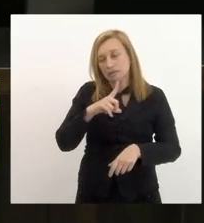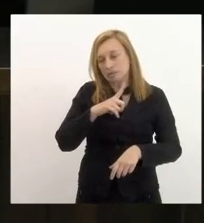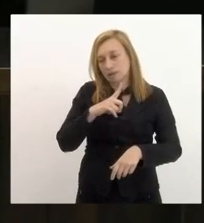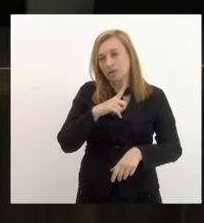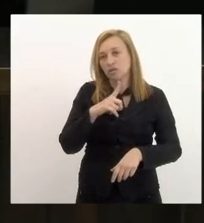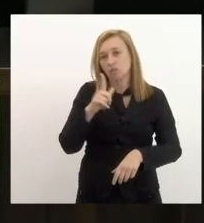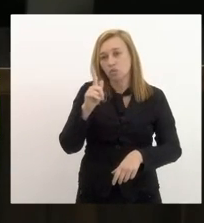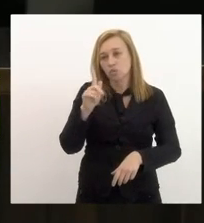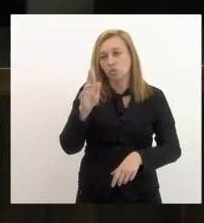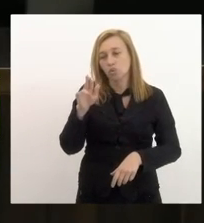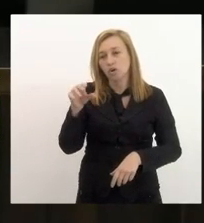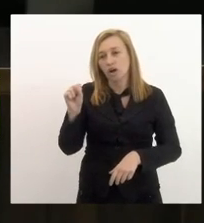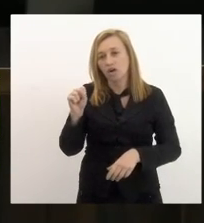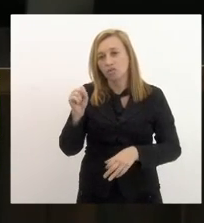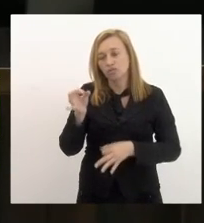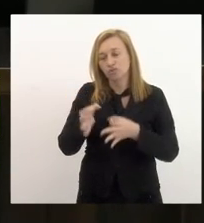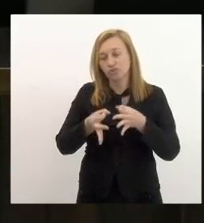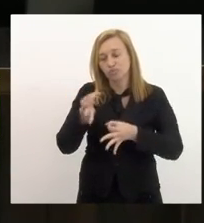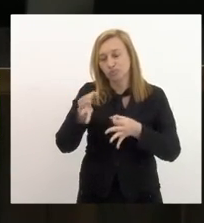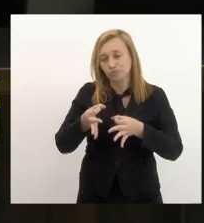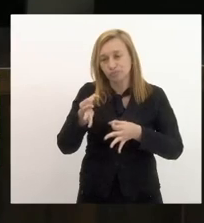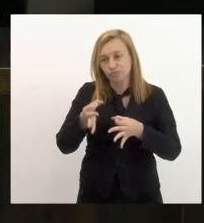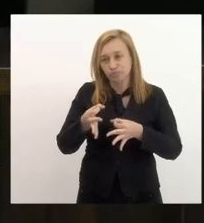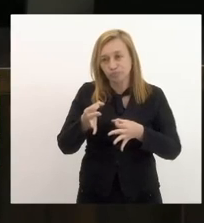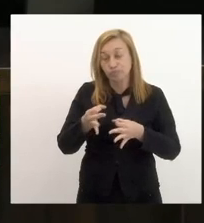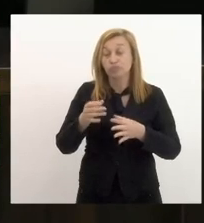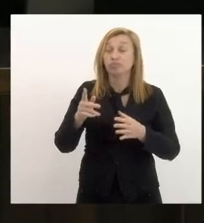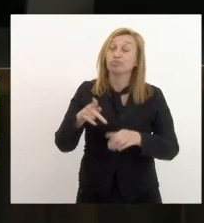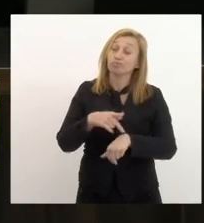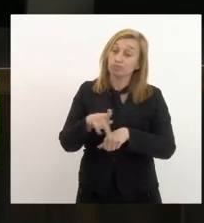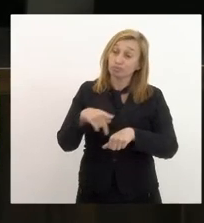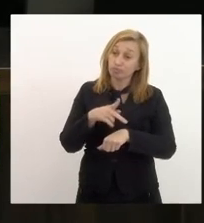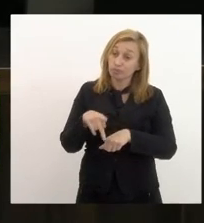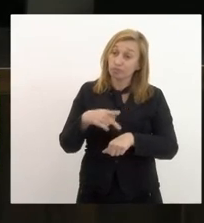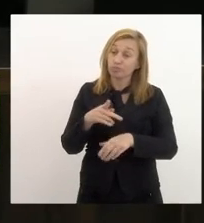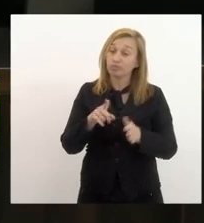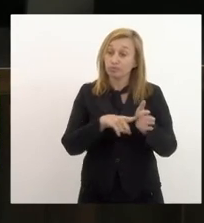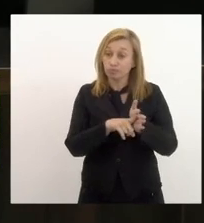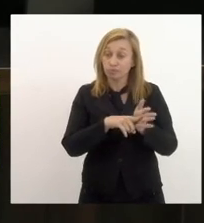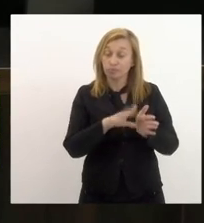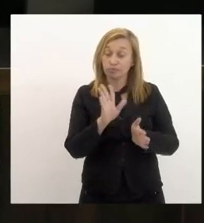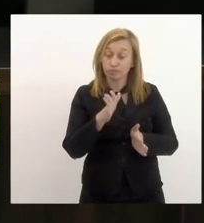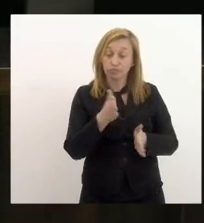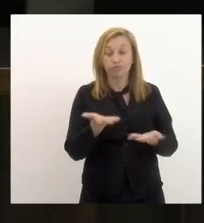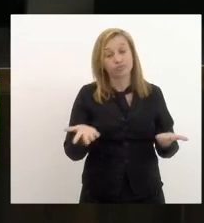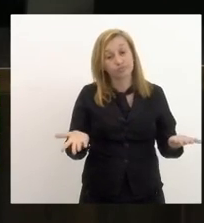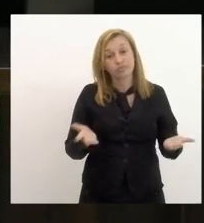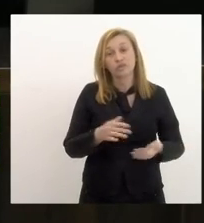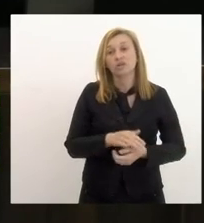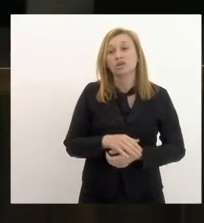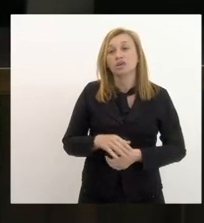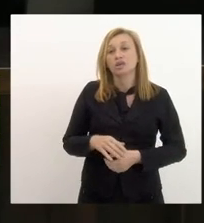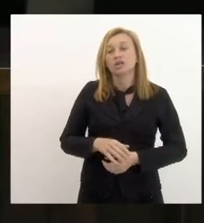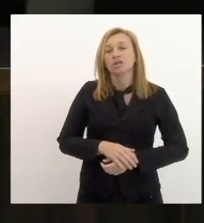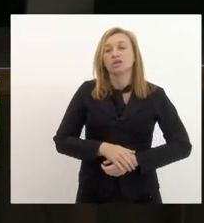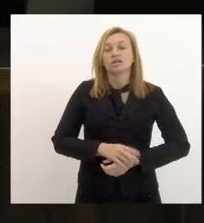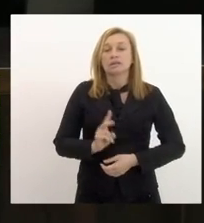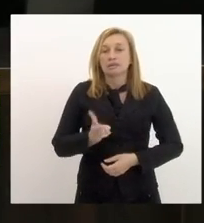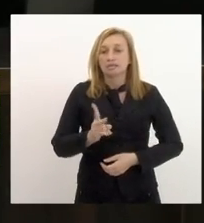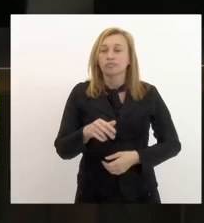grau recursal como nesse país fiz graus recursais são